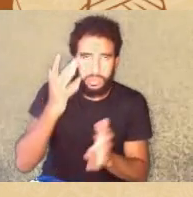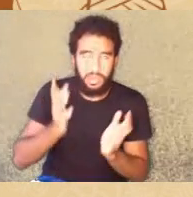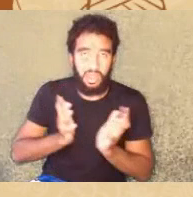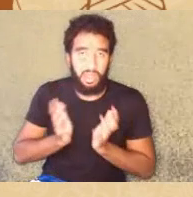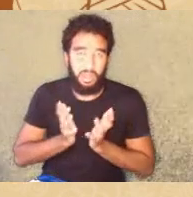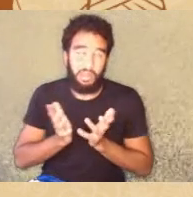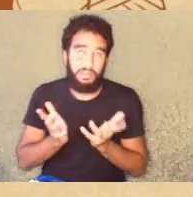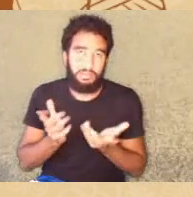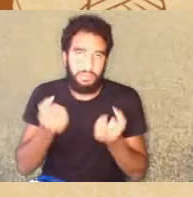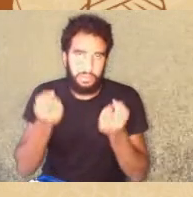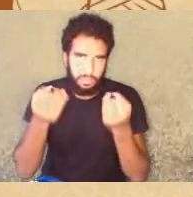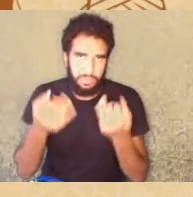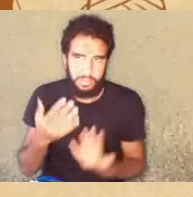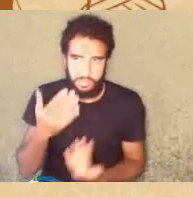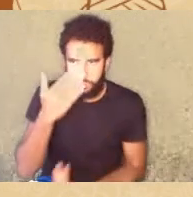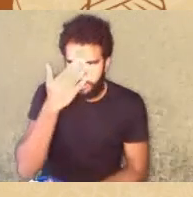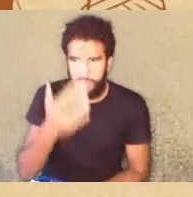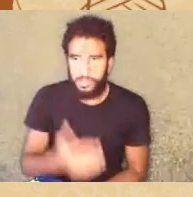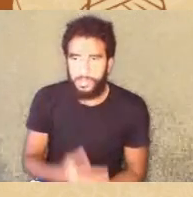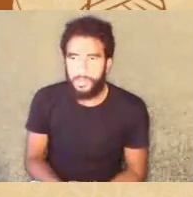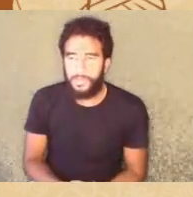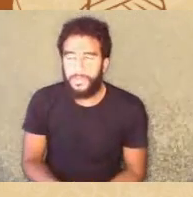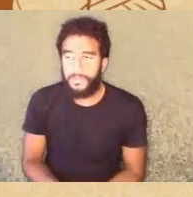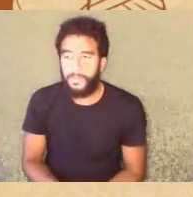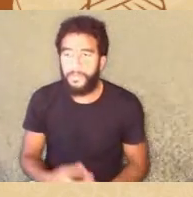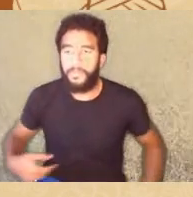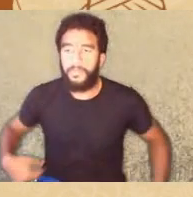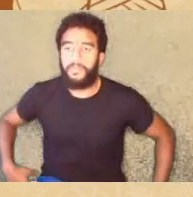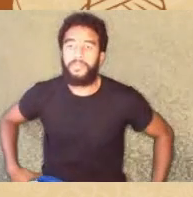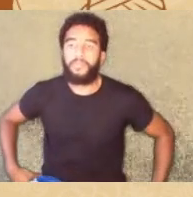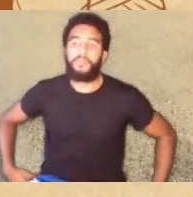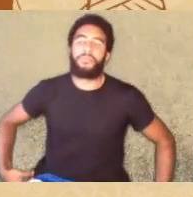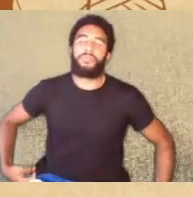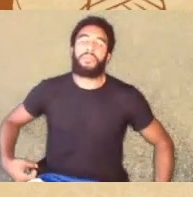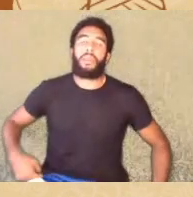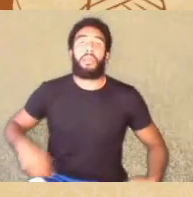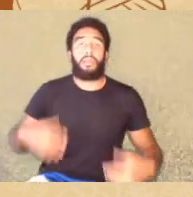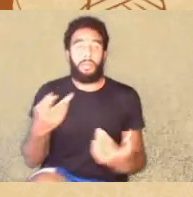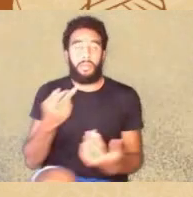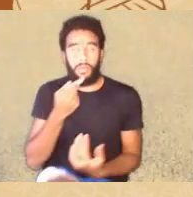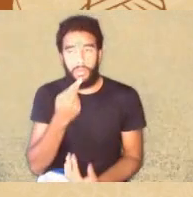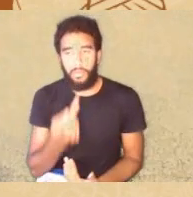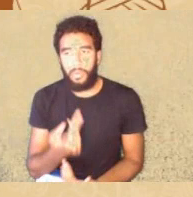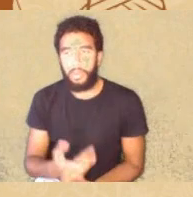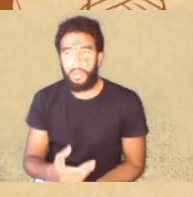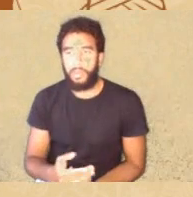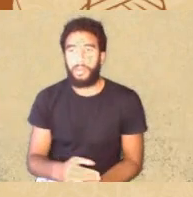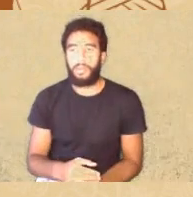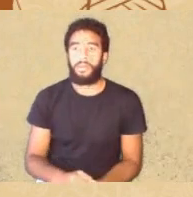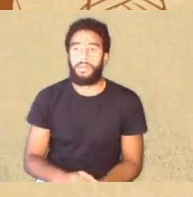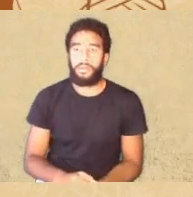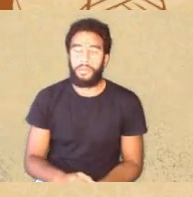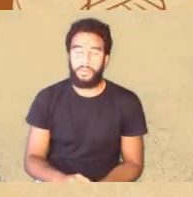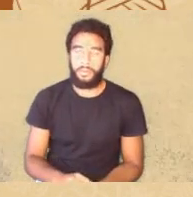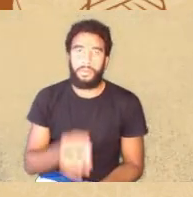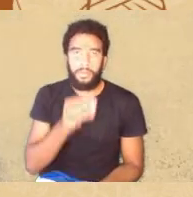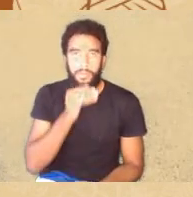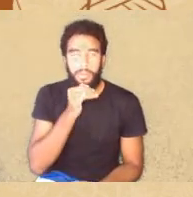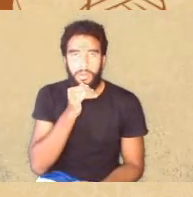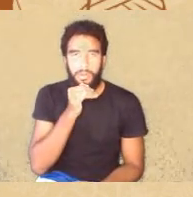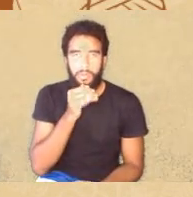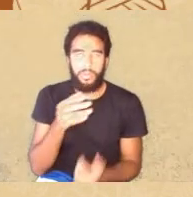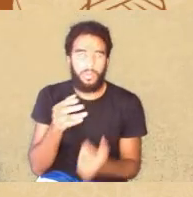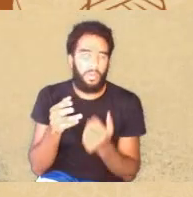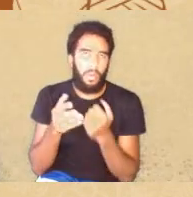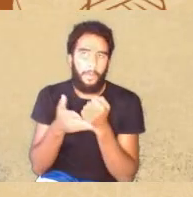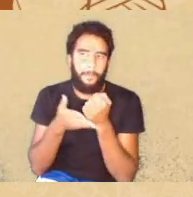De nada, Pierre. Então, é como eu comentei aqui, por alto. É a gente sentar para fechar assim, um básico. Eu até